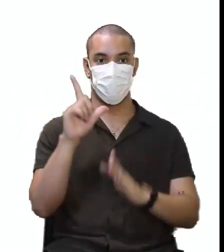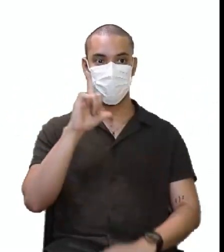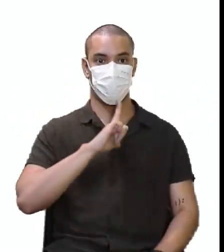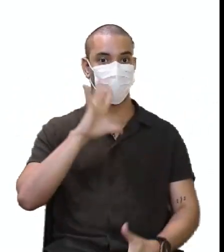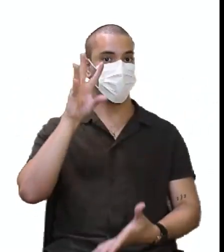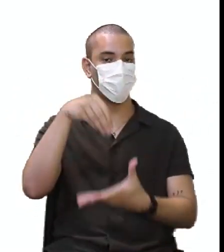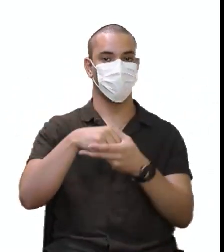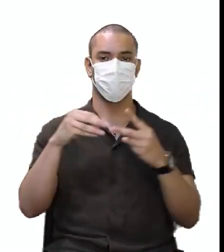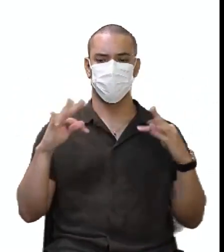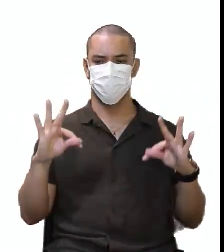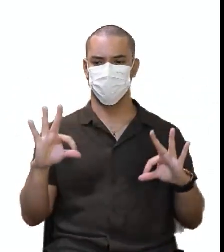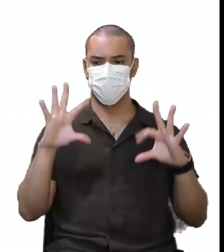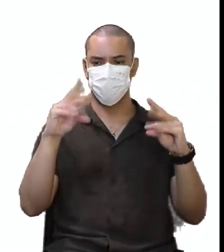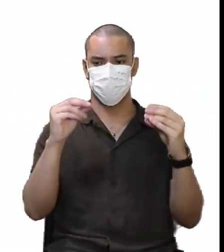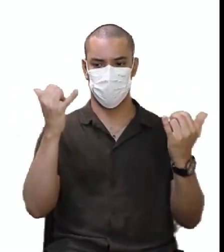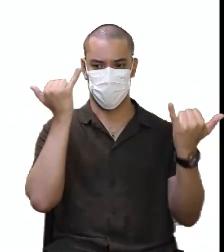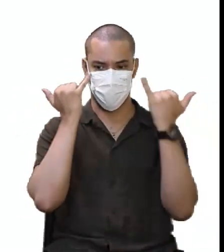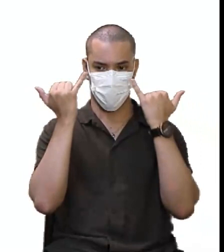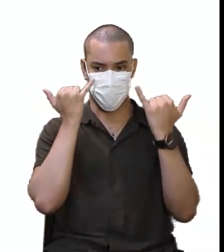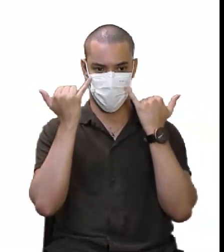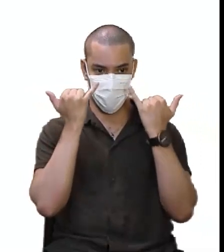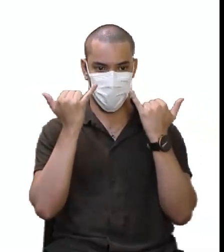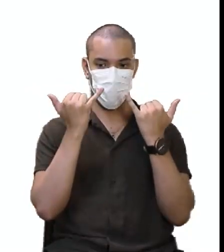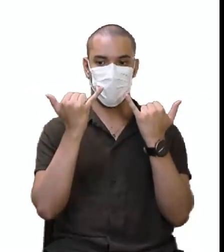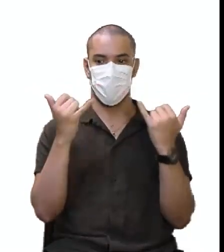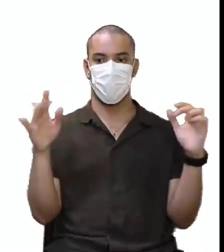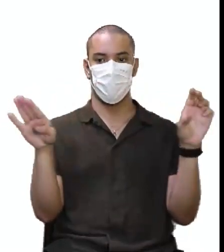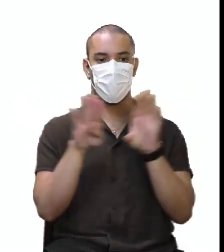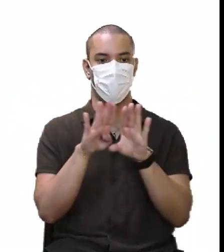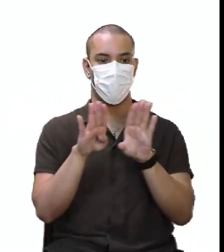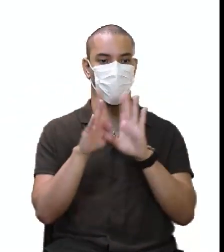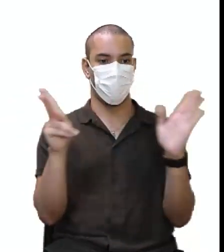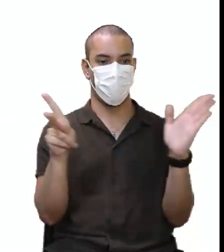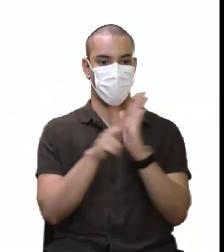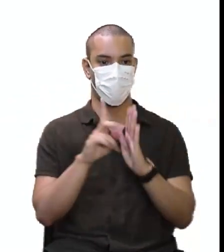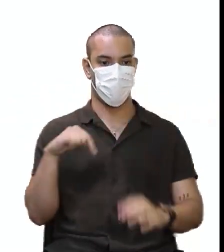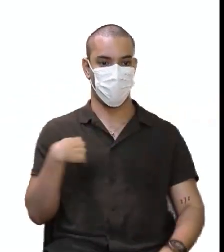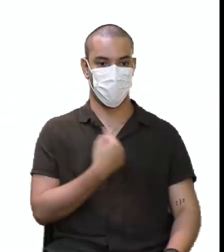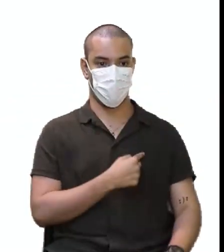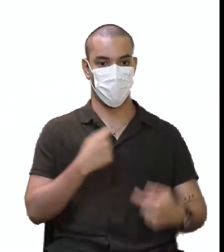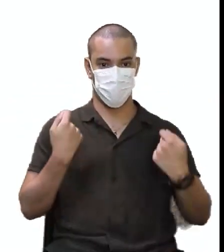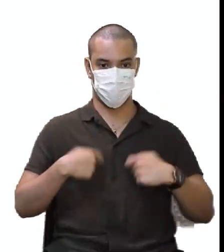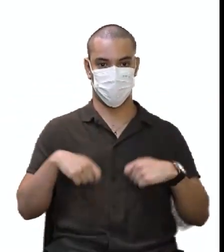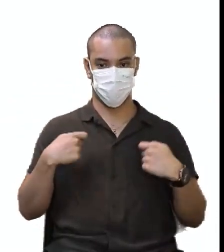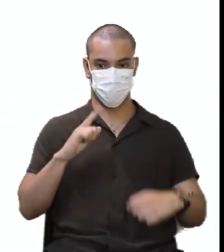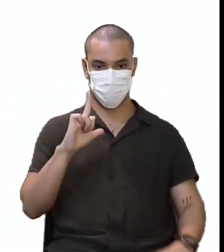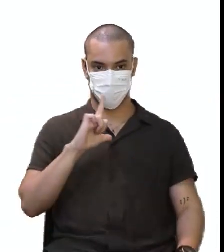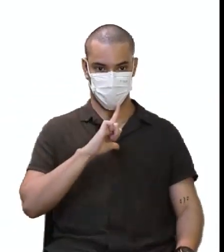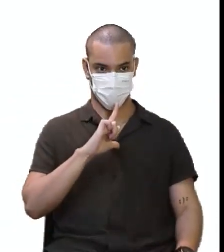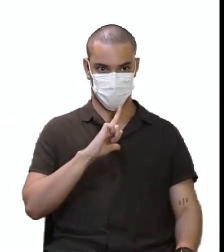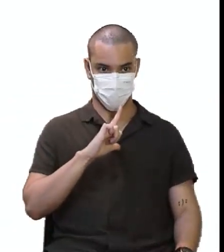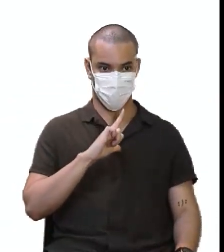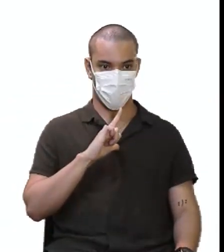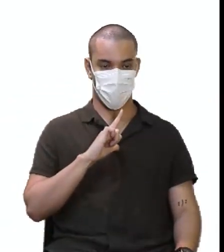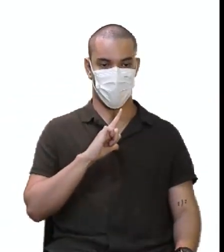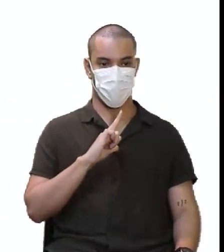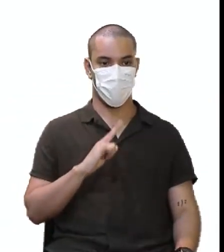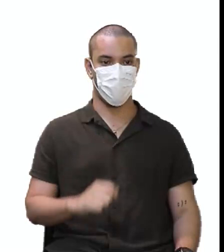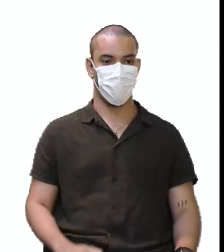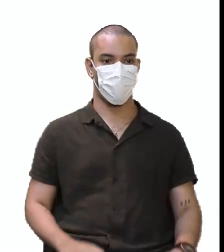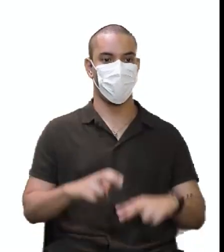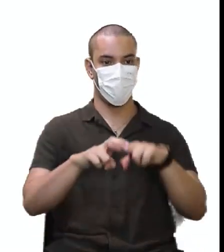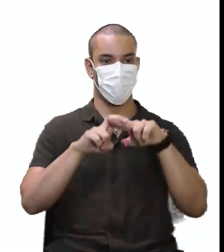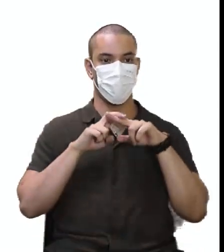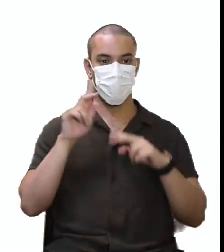conter todas as informações que nós precisamos ter aí, tá? O que é canetinha? Então, aqui, ó,